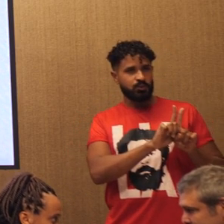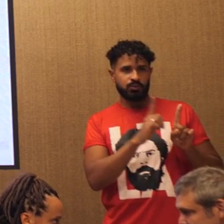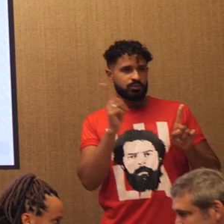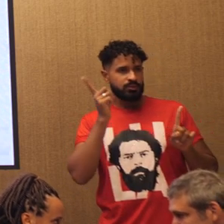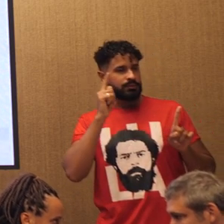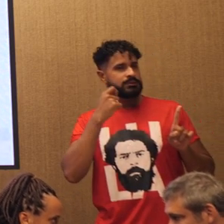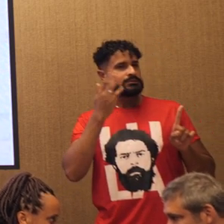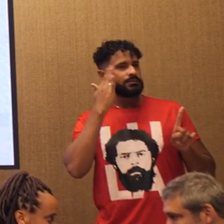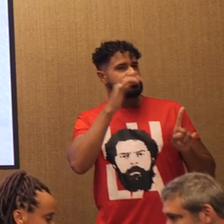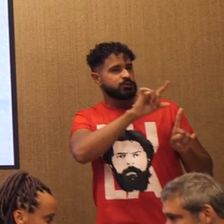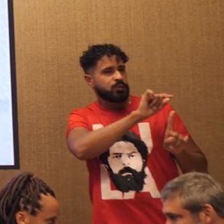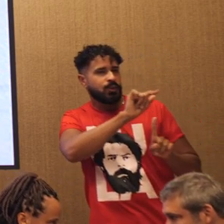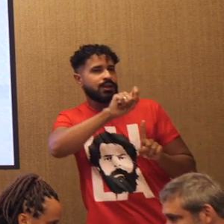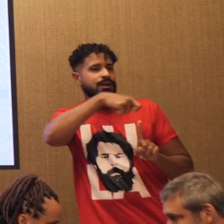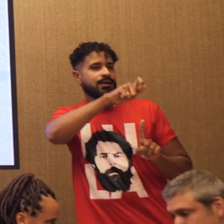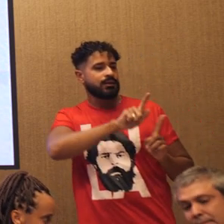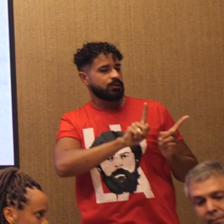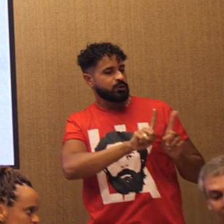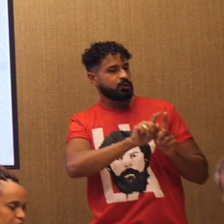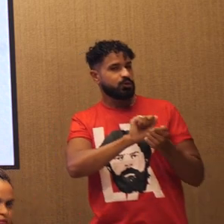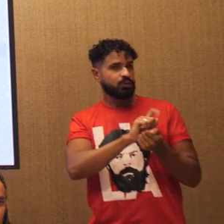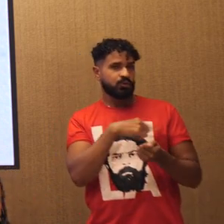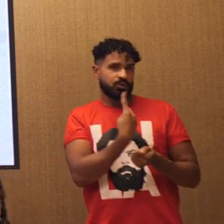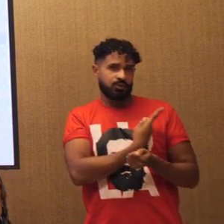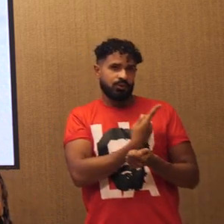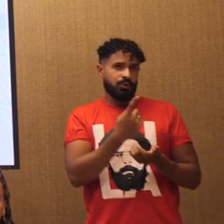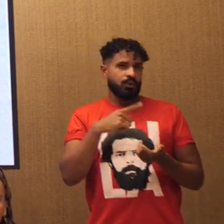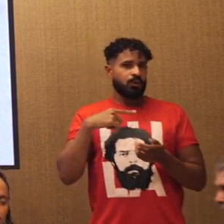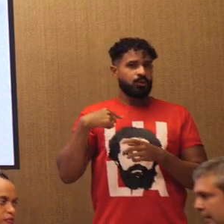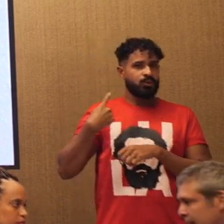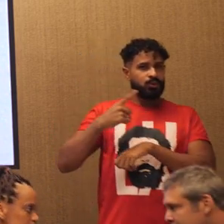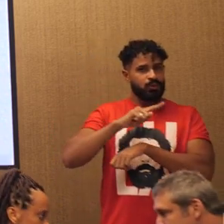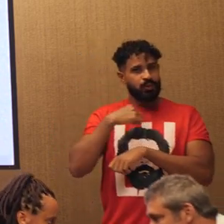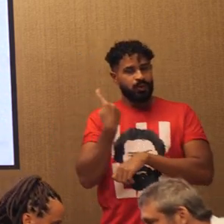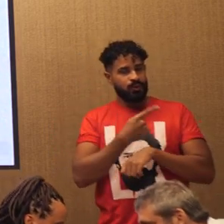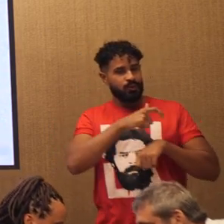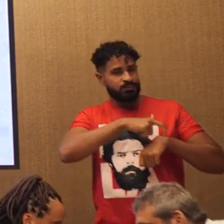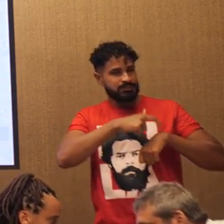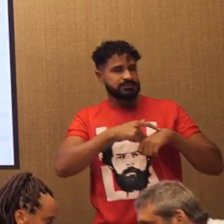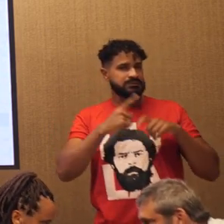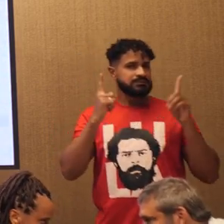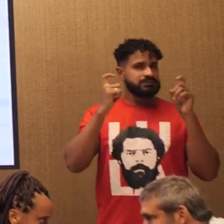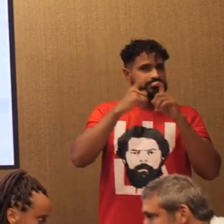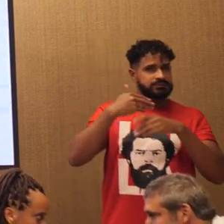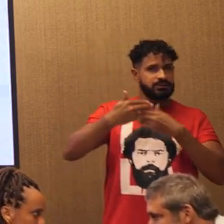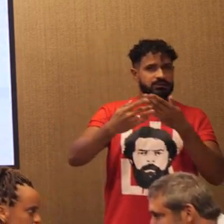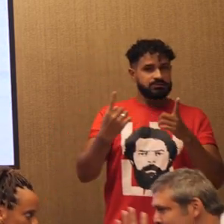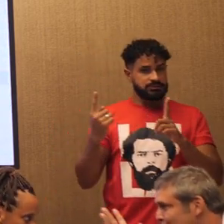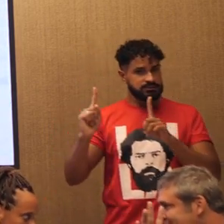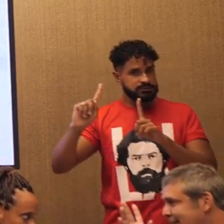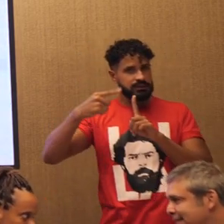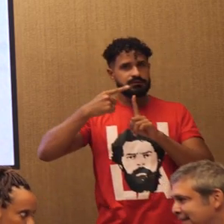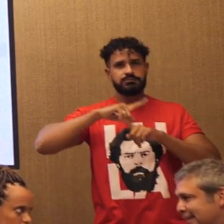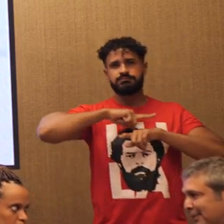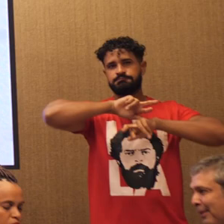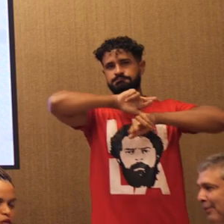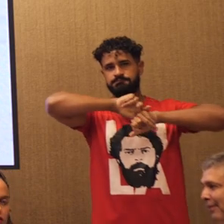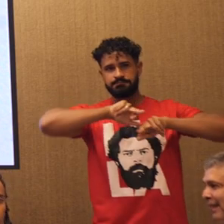temos que saber escolher muito bem quem vai estar junto com a gente nas nossas trincheiras, na nossa caminhada. Porque os desafios são muito